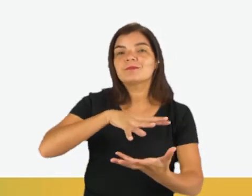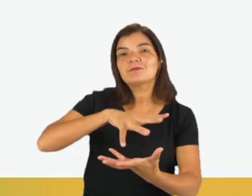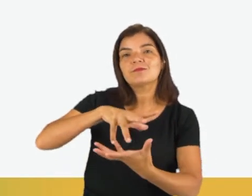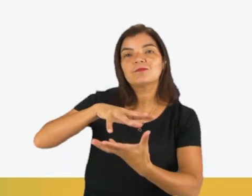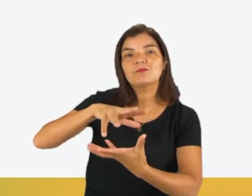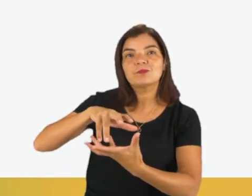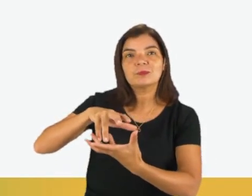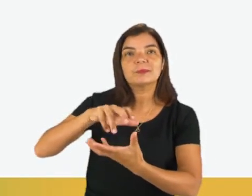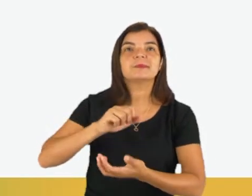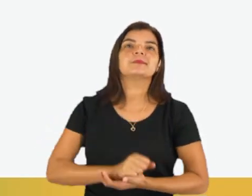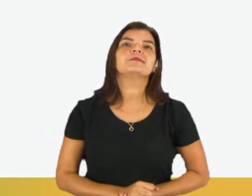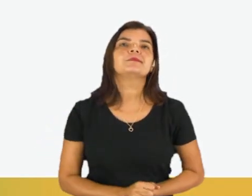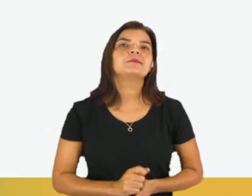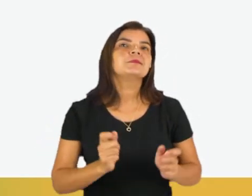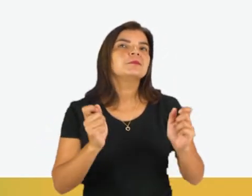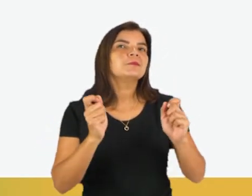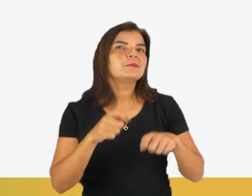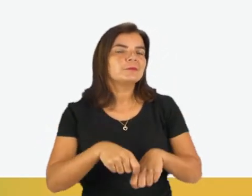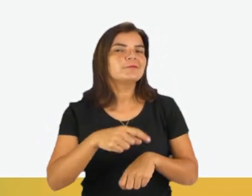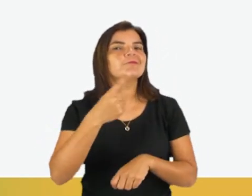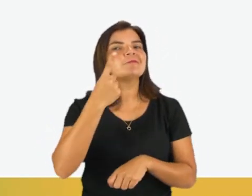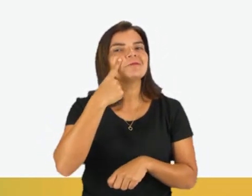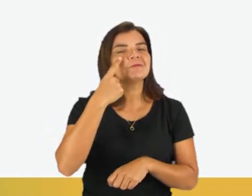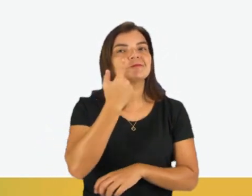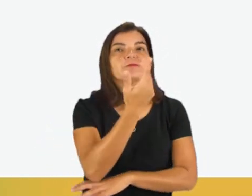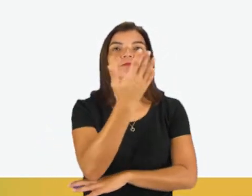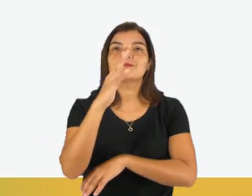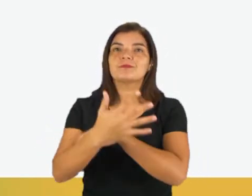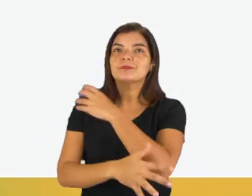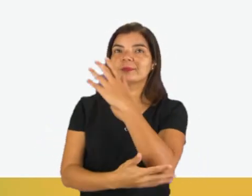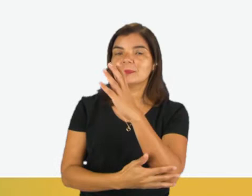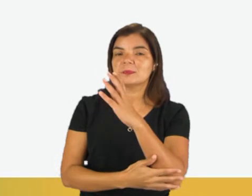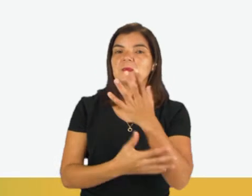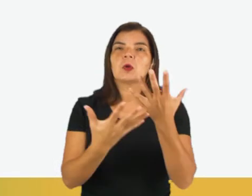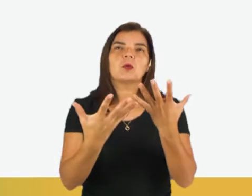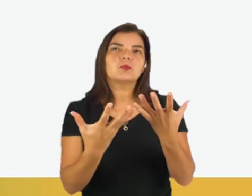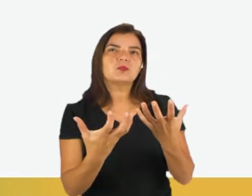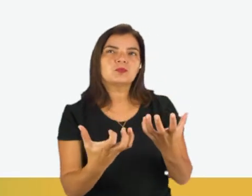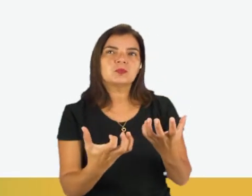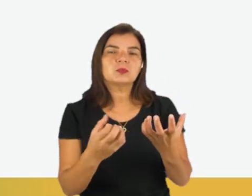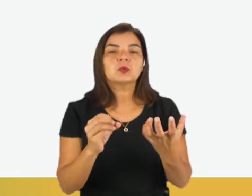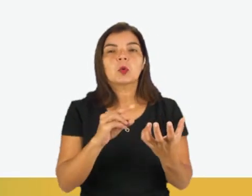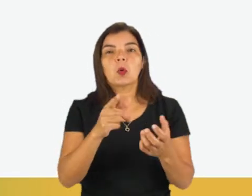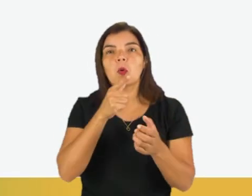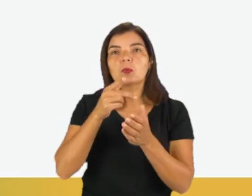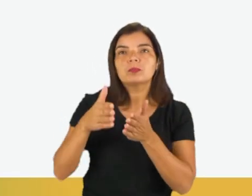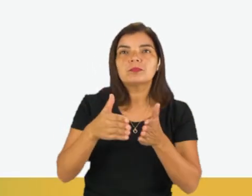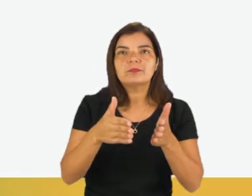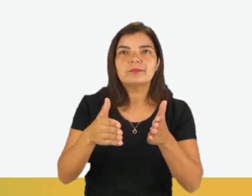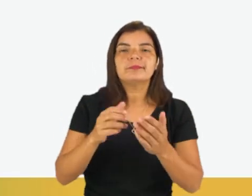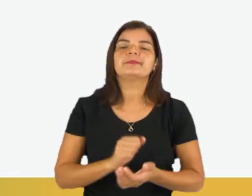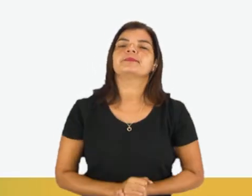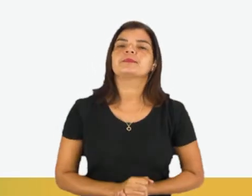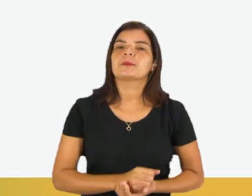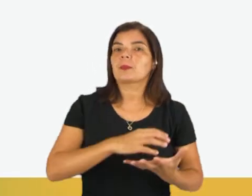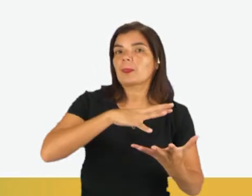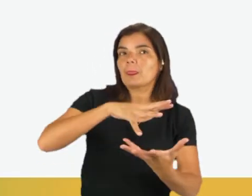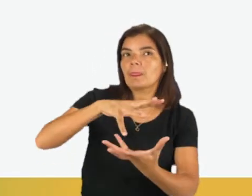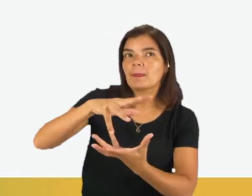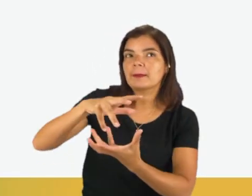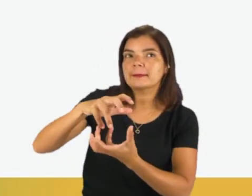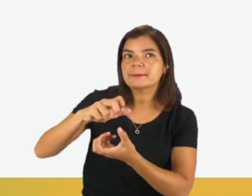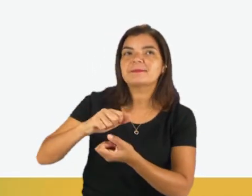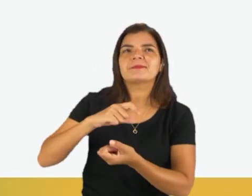chamadas ecossistemas, que podem ser uma floresta, um deserto e até um lago.